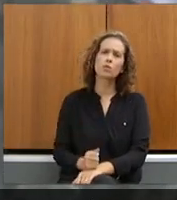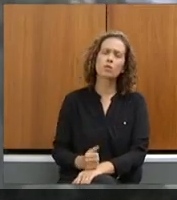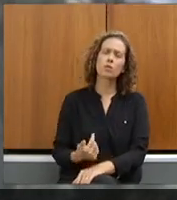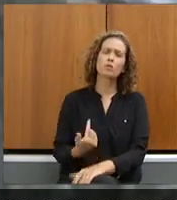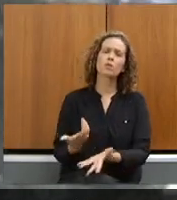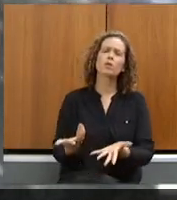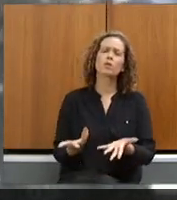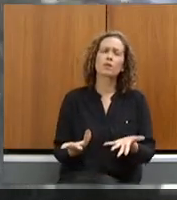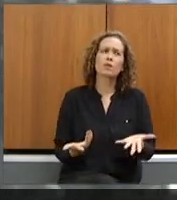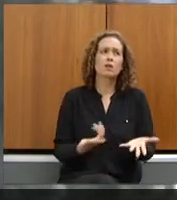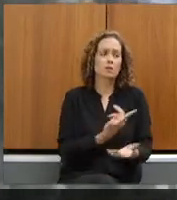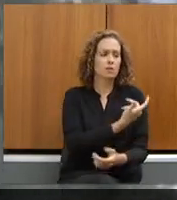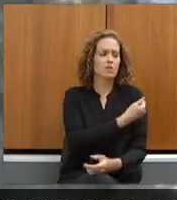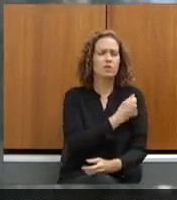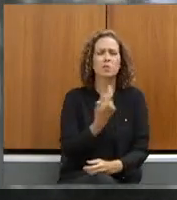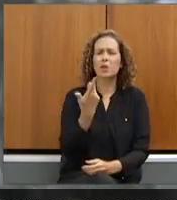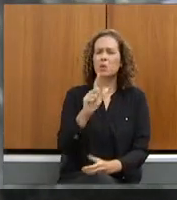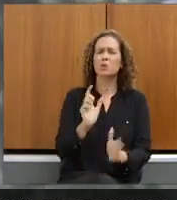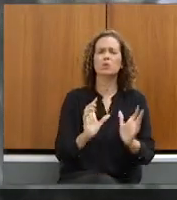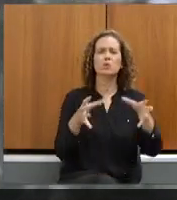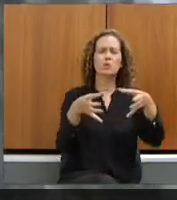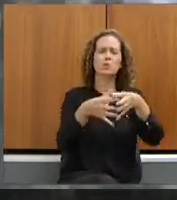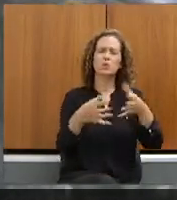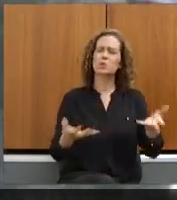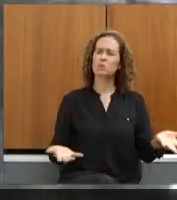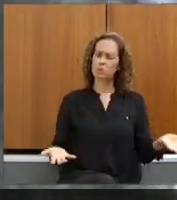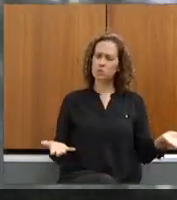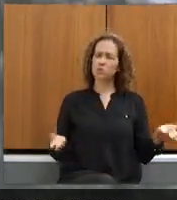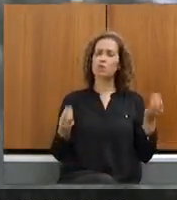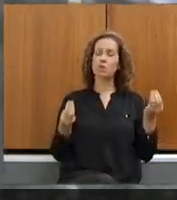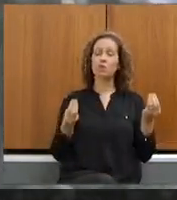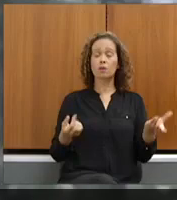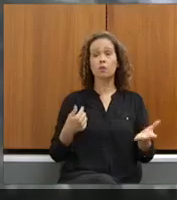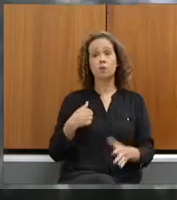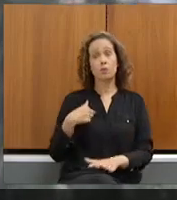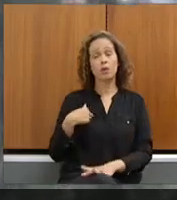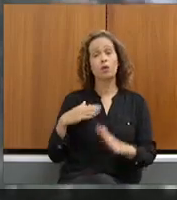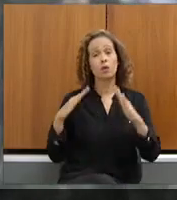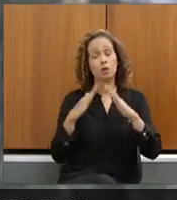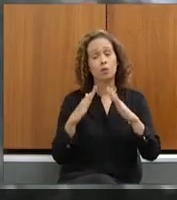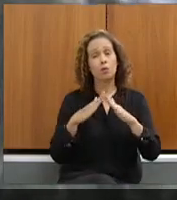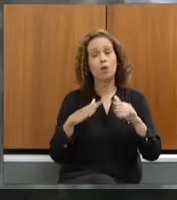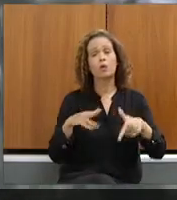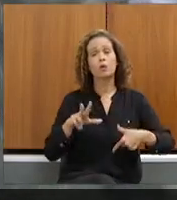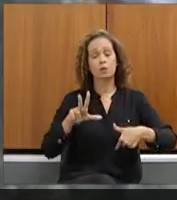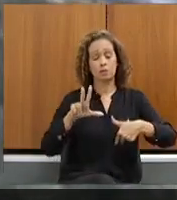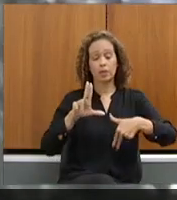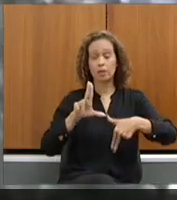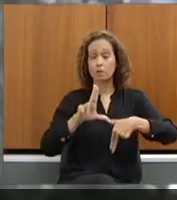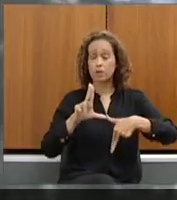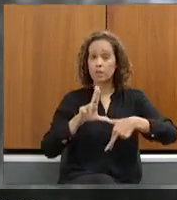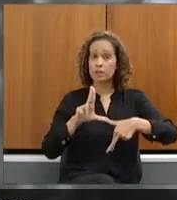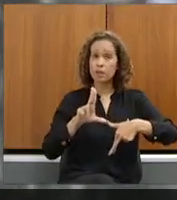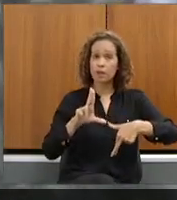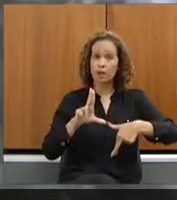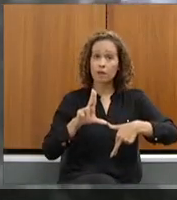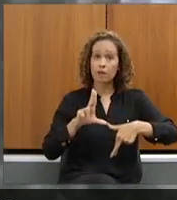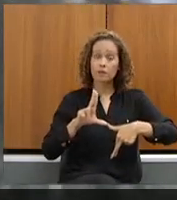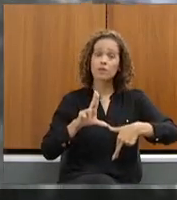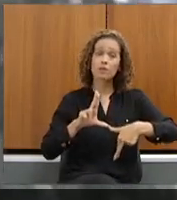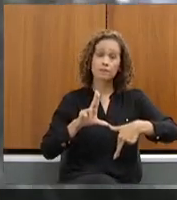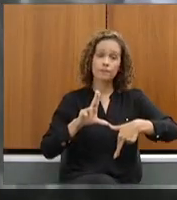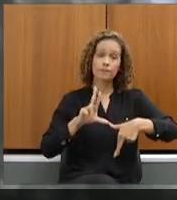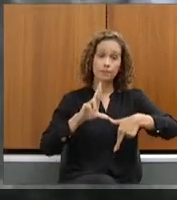me vendo aqui olha o vem de família de material Ribeirão das doenças que tem mais de 30 e idosos